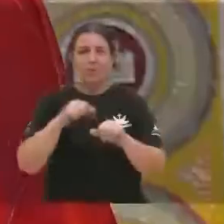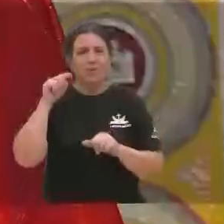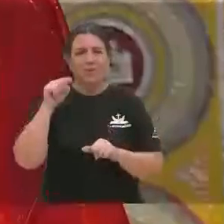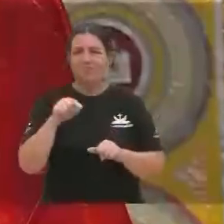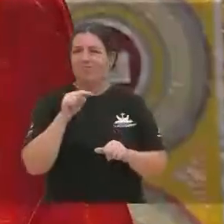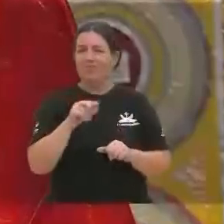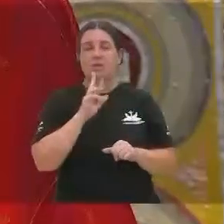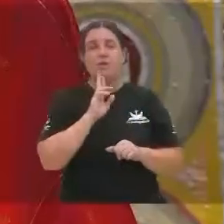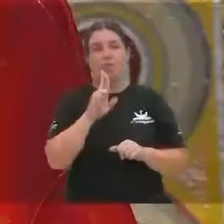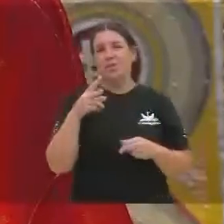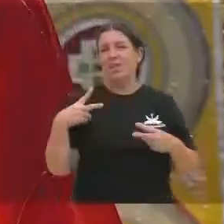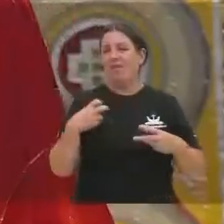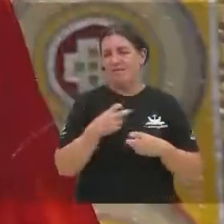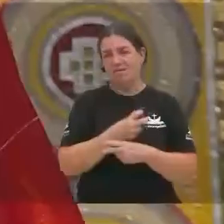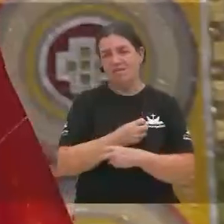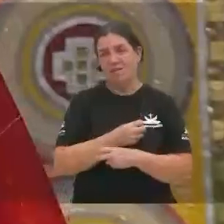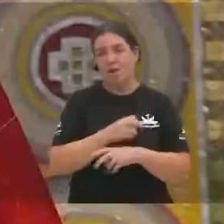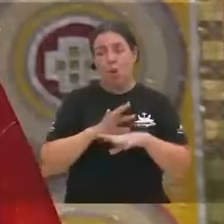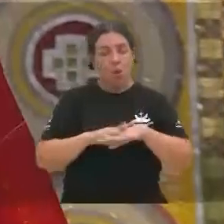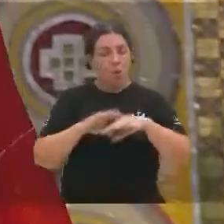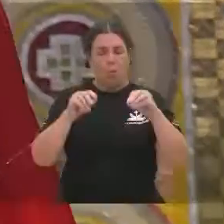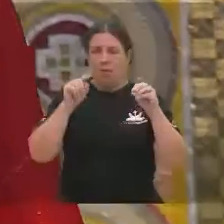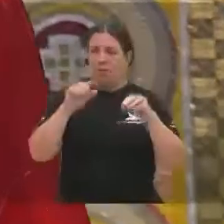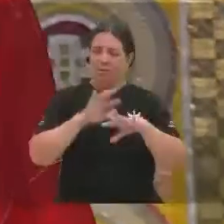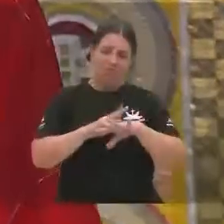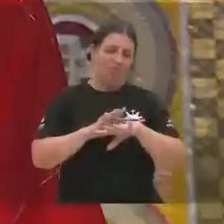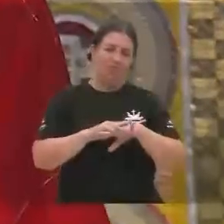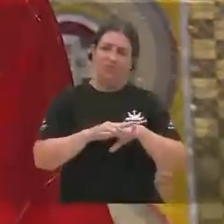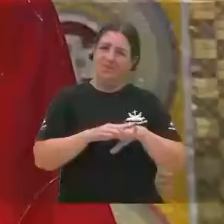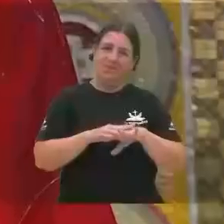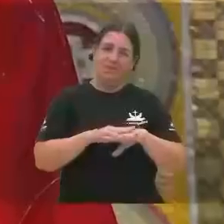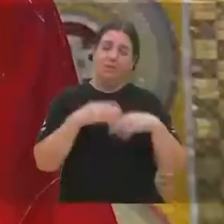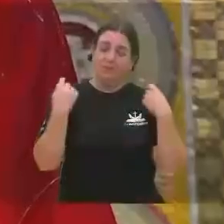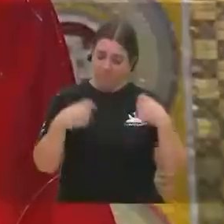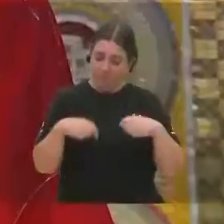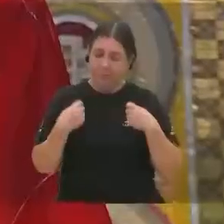diagnóstico cure essa enfermidade